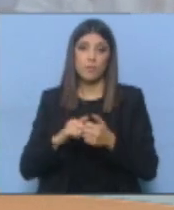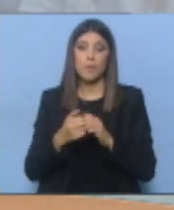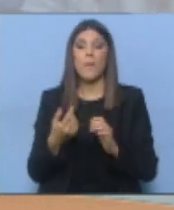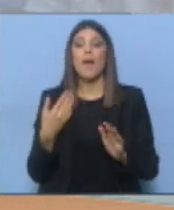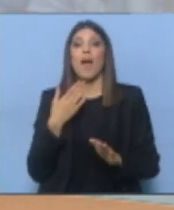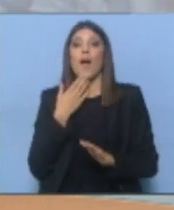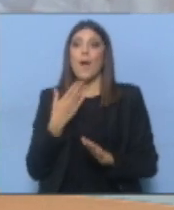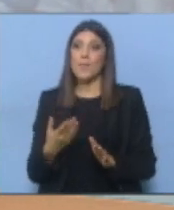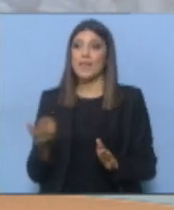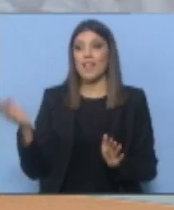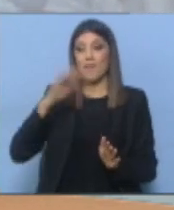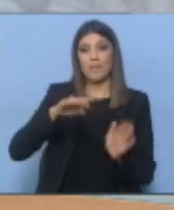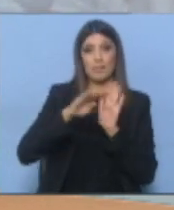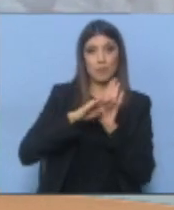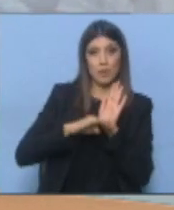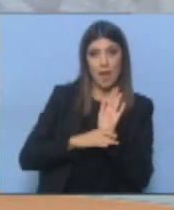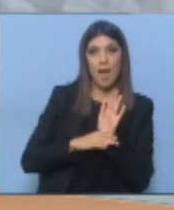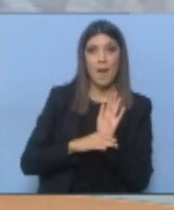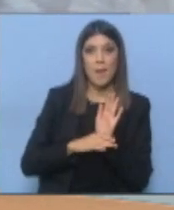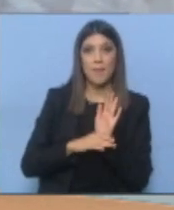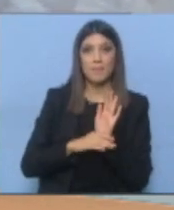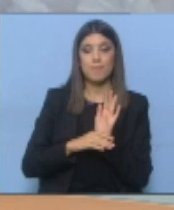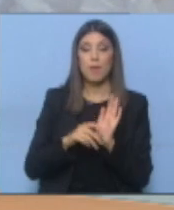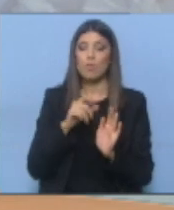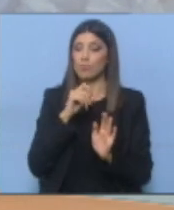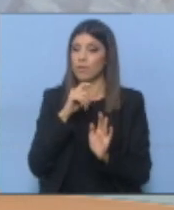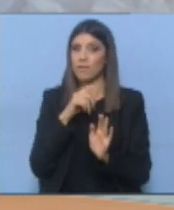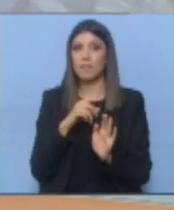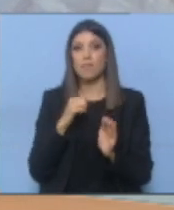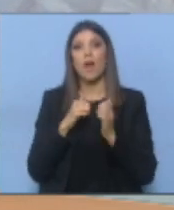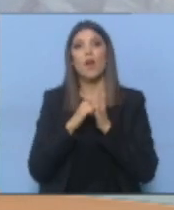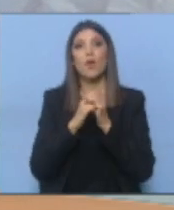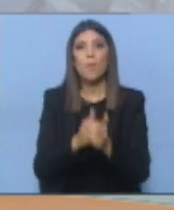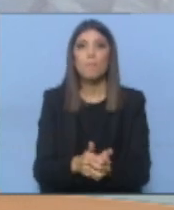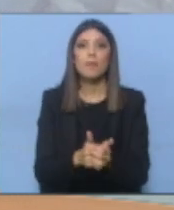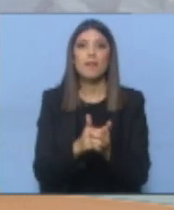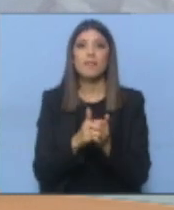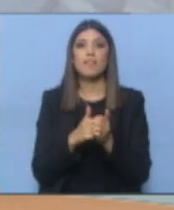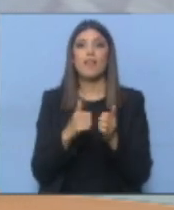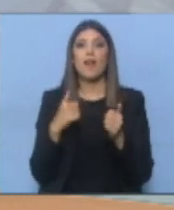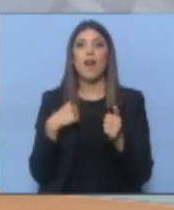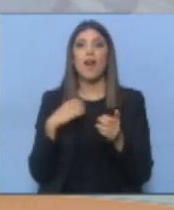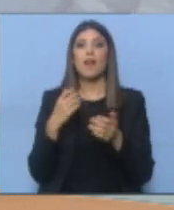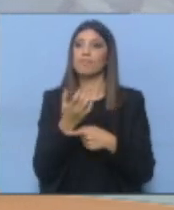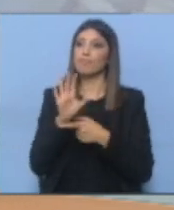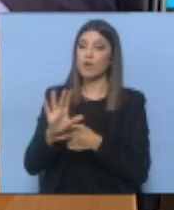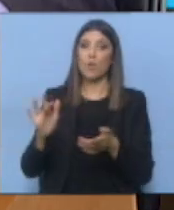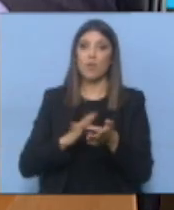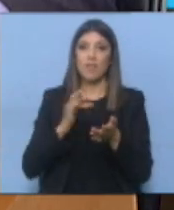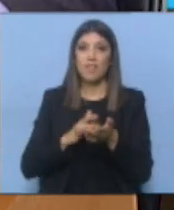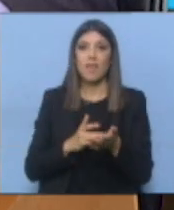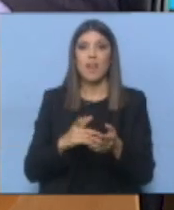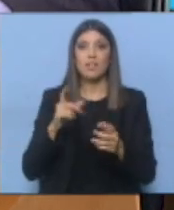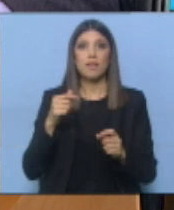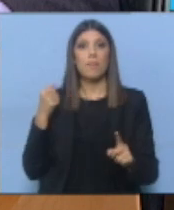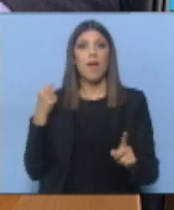hoje aqui no programa Eclésia e vamos certamente acompanhar na Agência Eclésia o lançamento deste caderno e a ação da